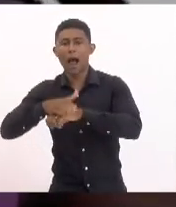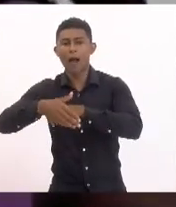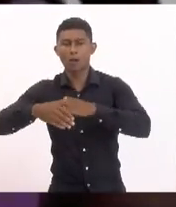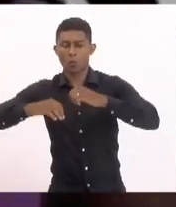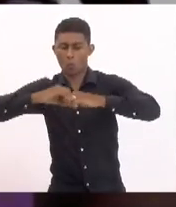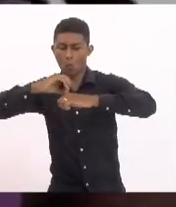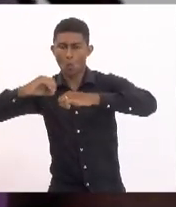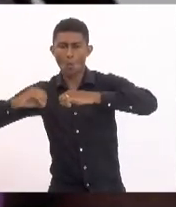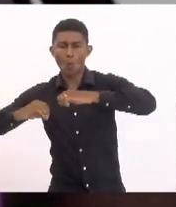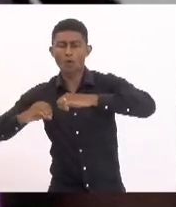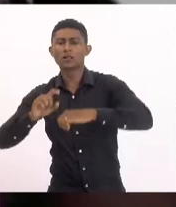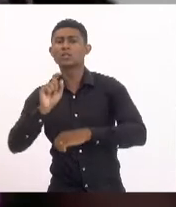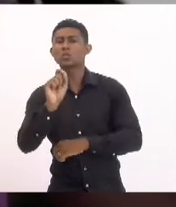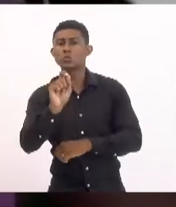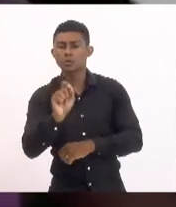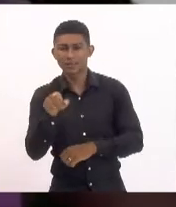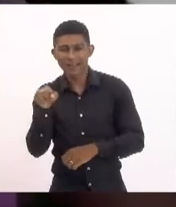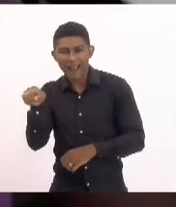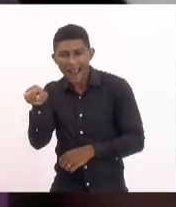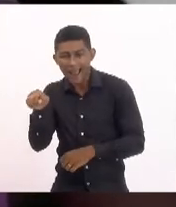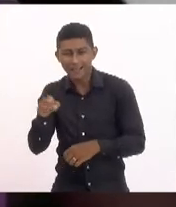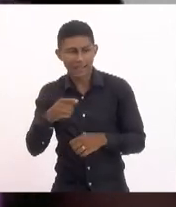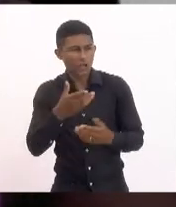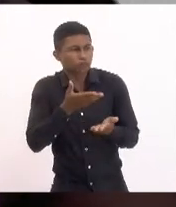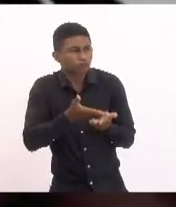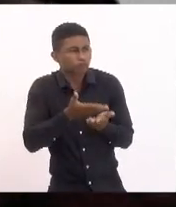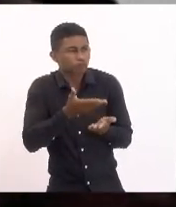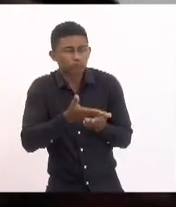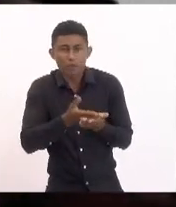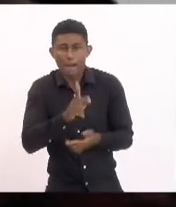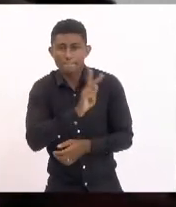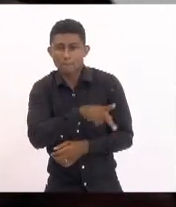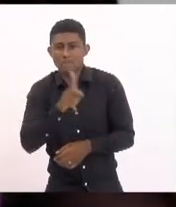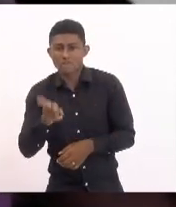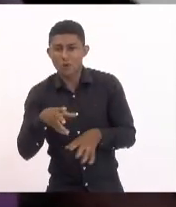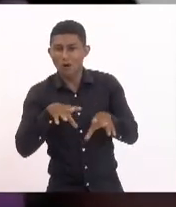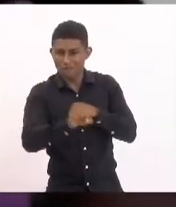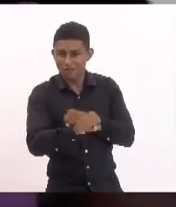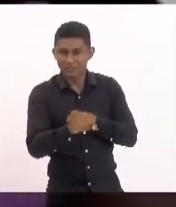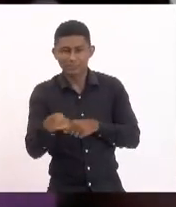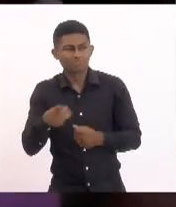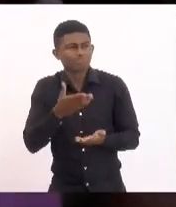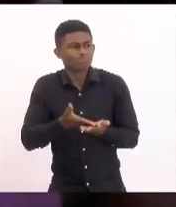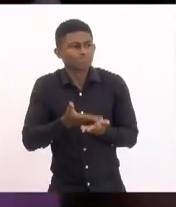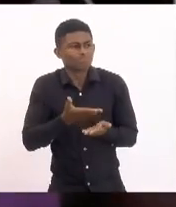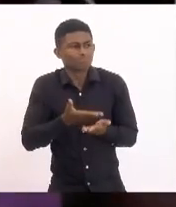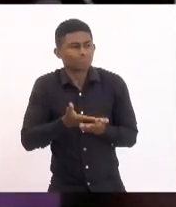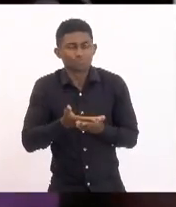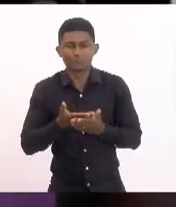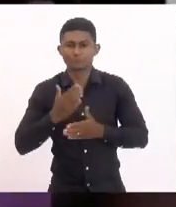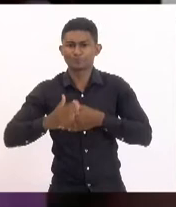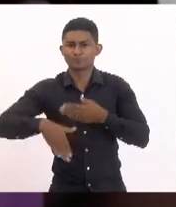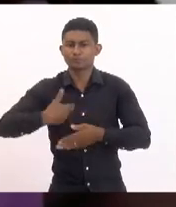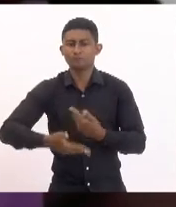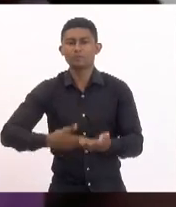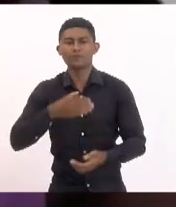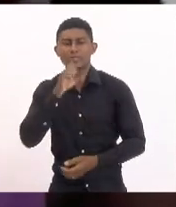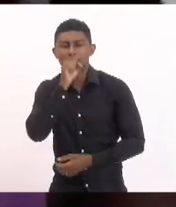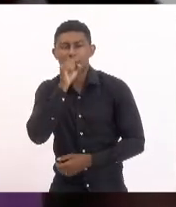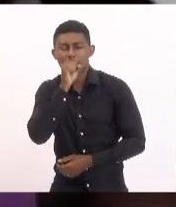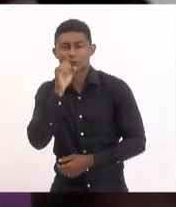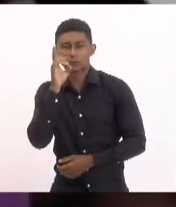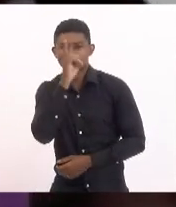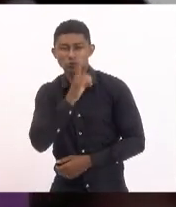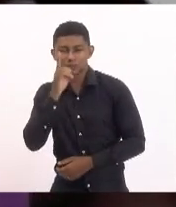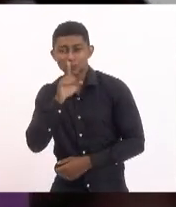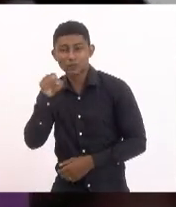como é um curso de formação de professoras, e aos finais de semana ela passou a cursar um